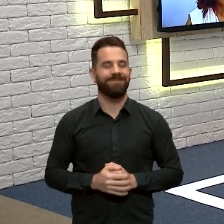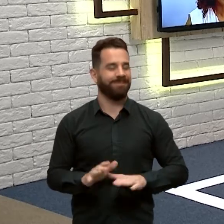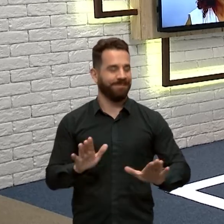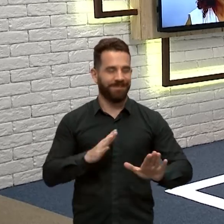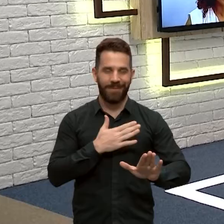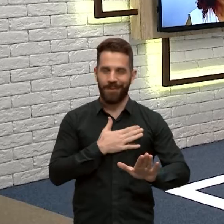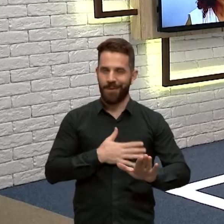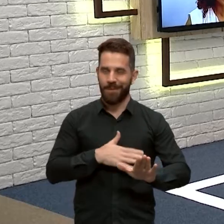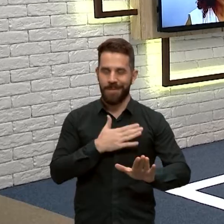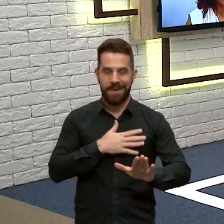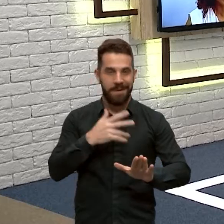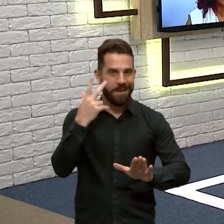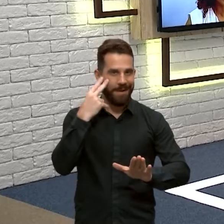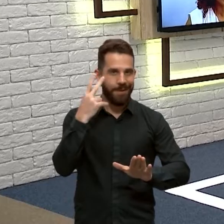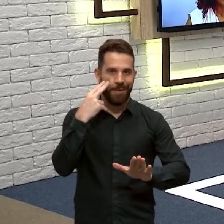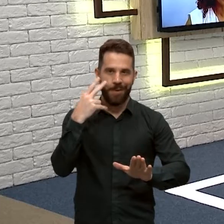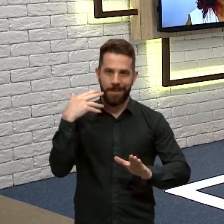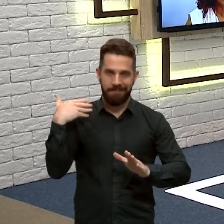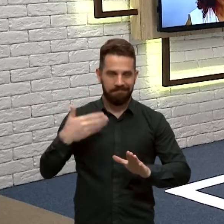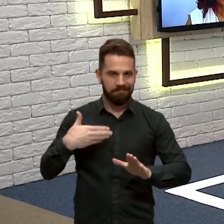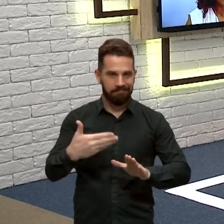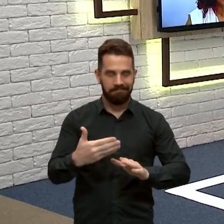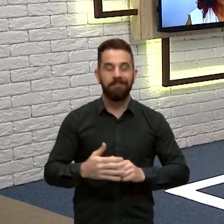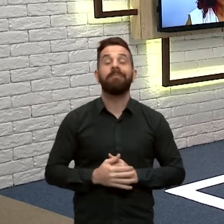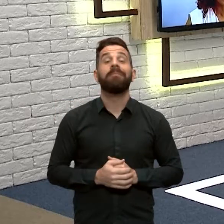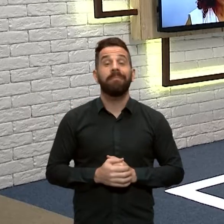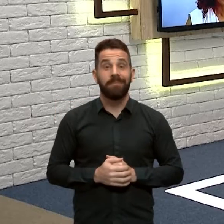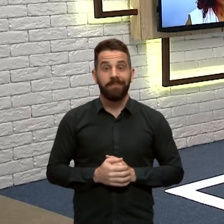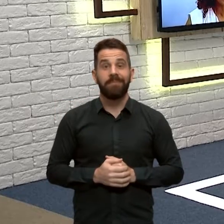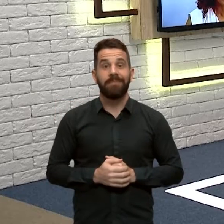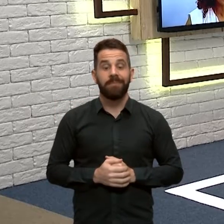Tranquilo, isso sempre acontece. Agora sim nós te ouvimos.